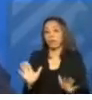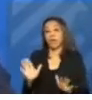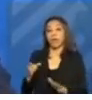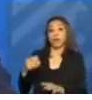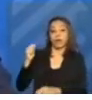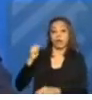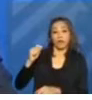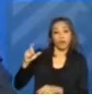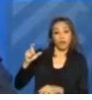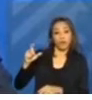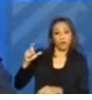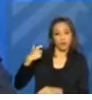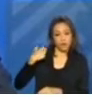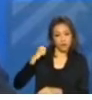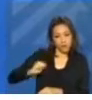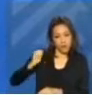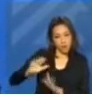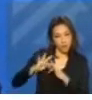nada.